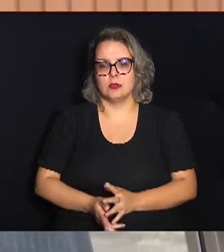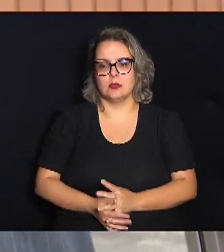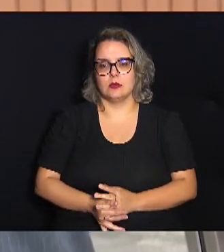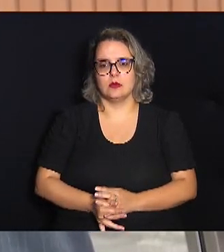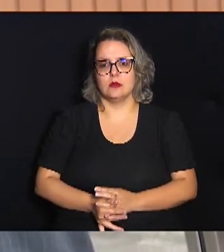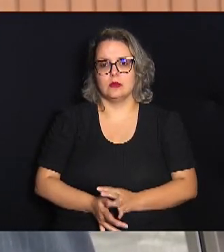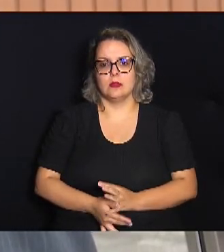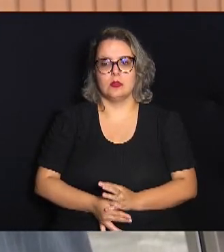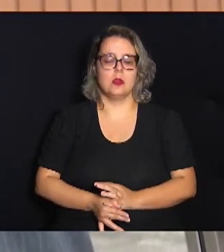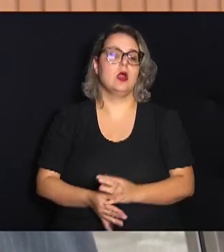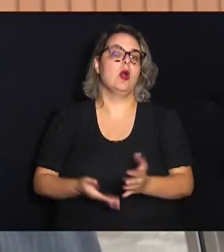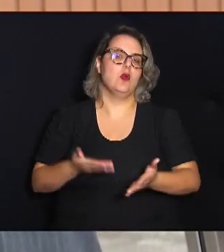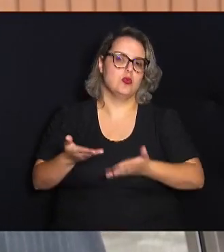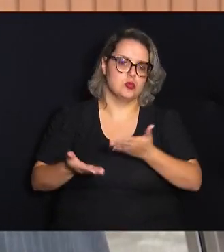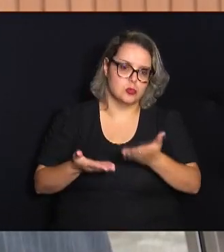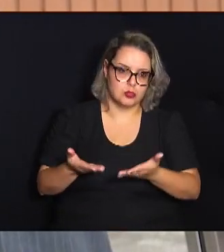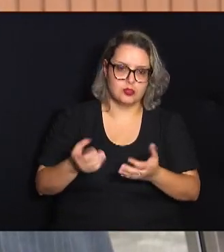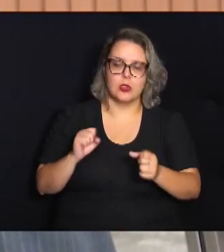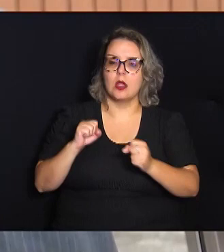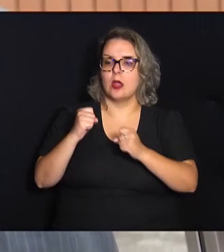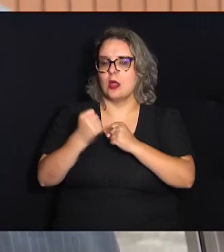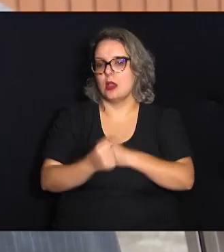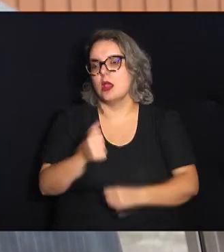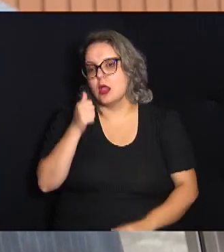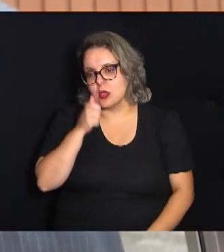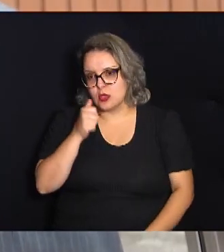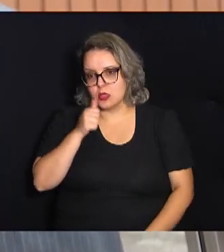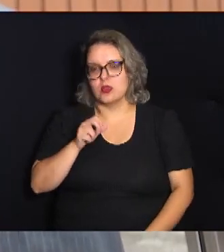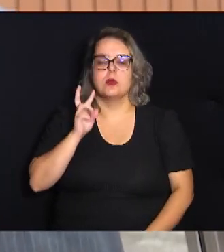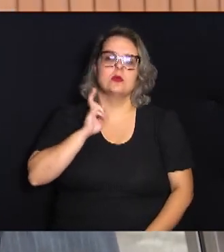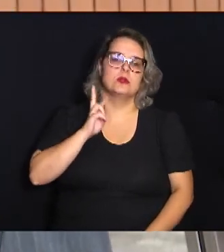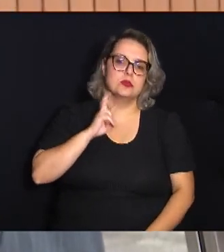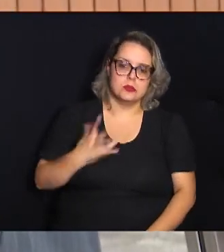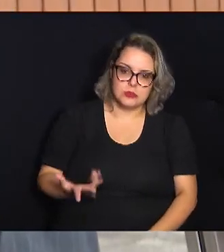ao cuidado, à proteção a mulheres vítimas de